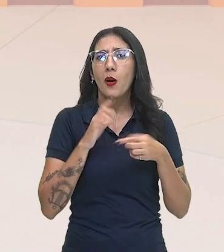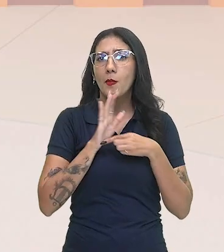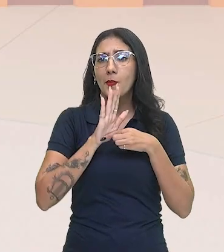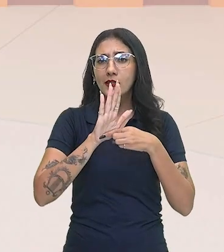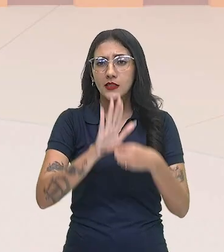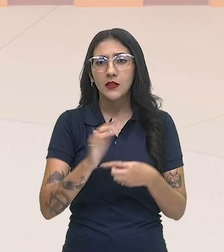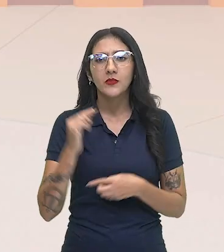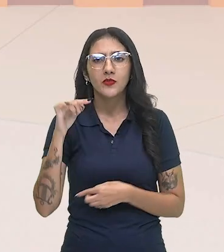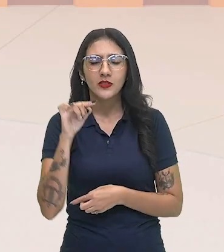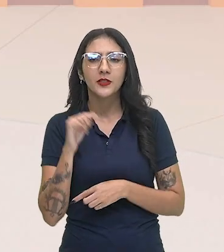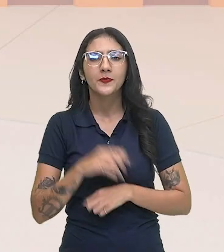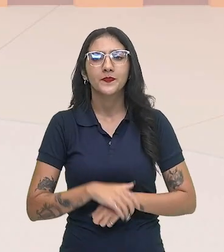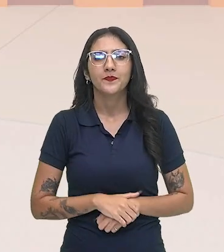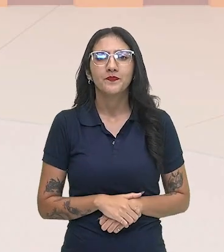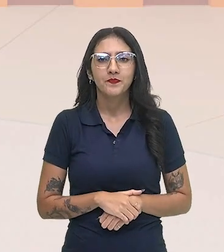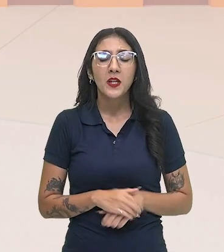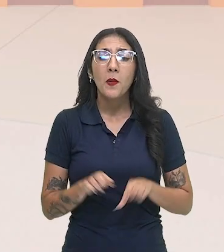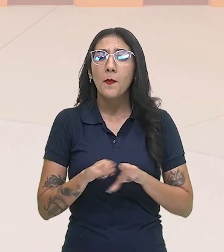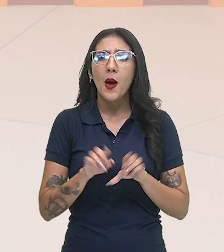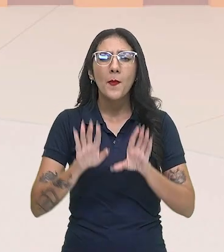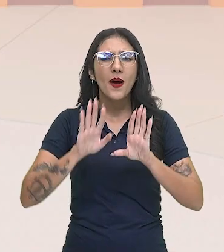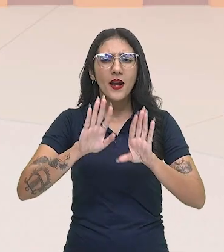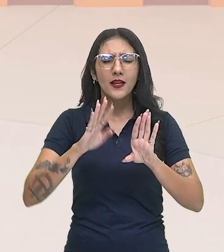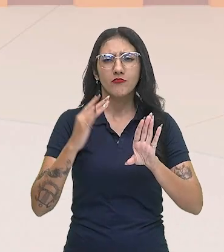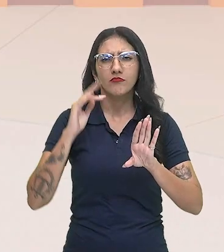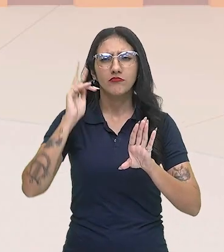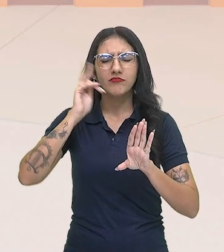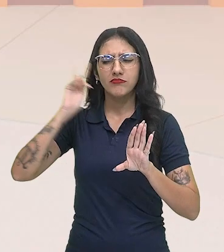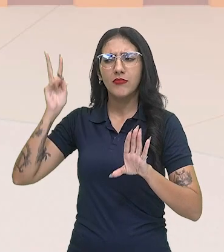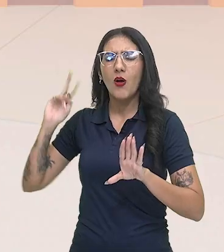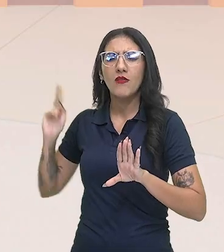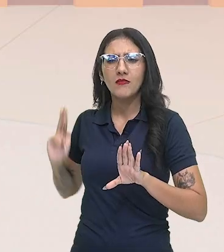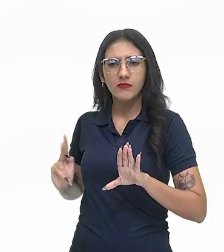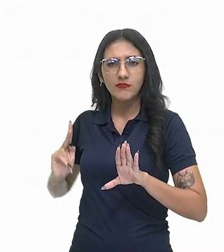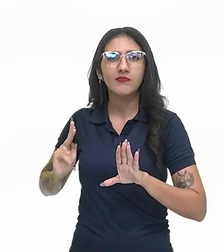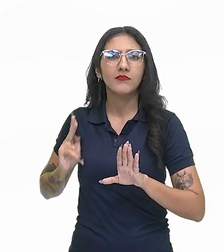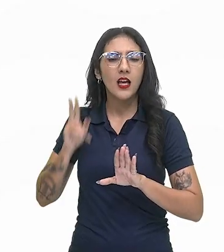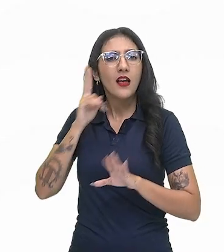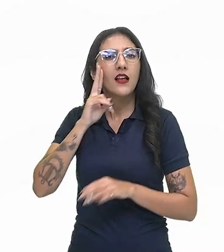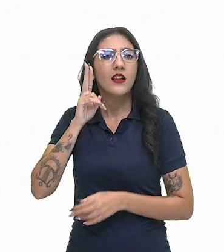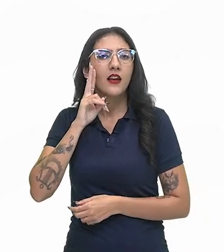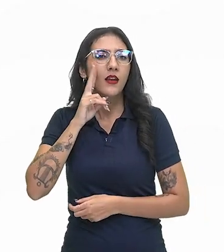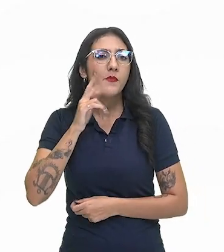bem, mas vamos voltar um pouquinho na história para falar dos movimentos sociais